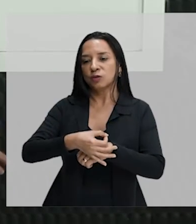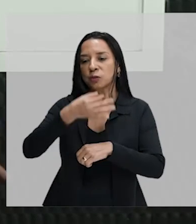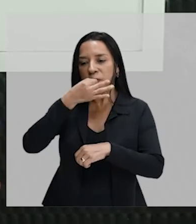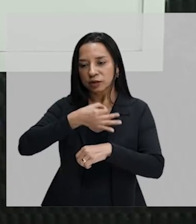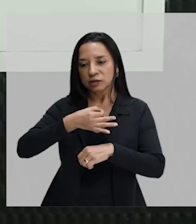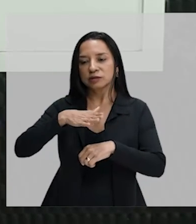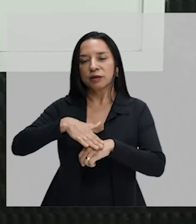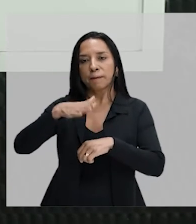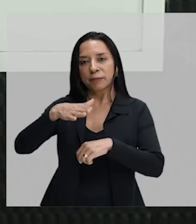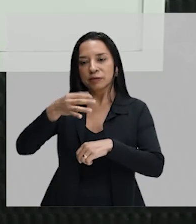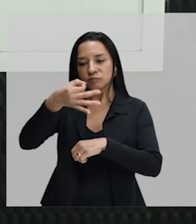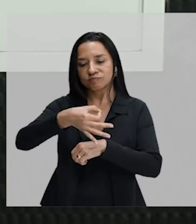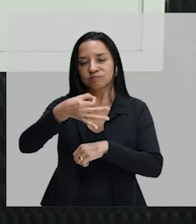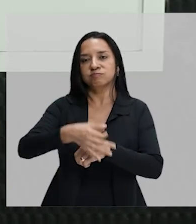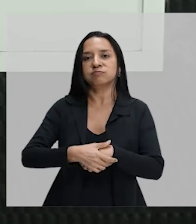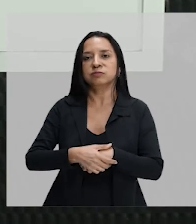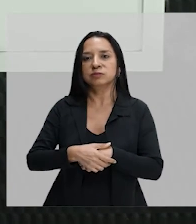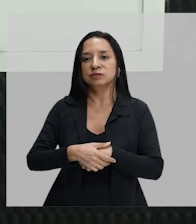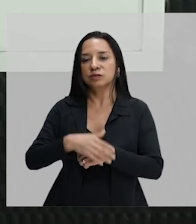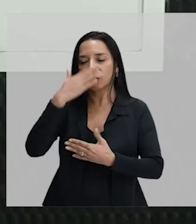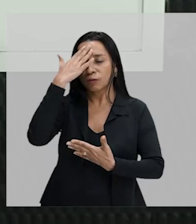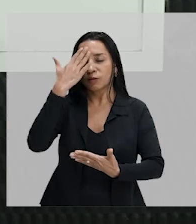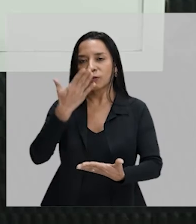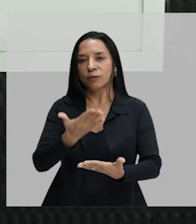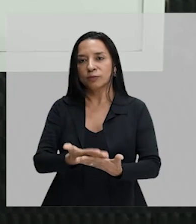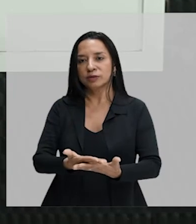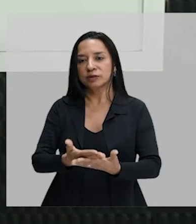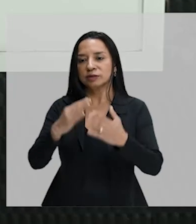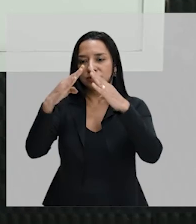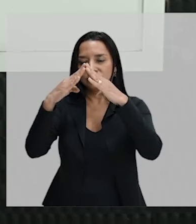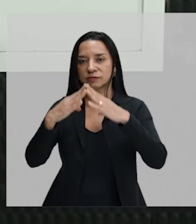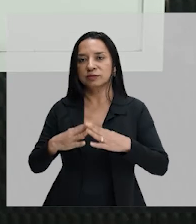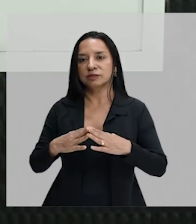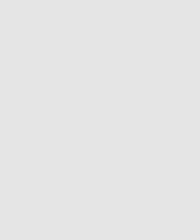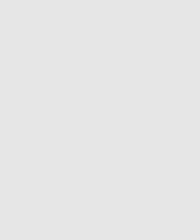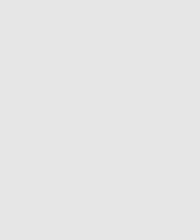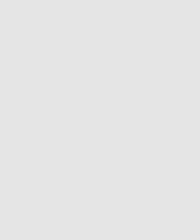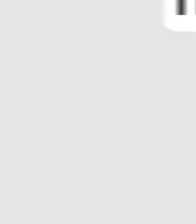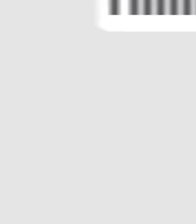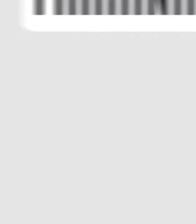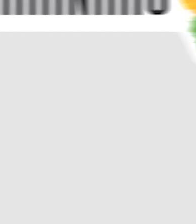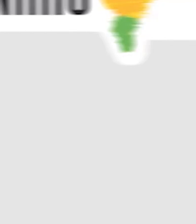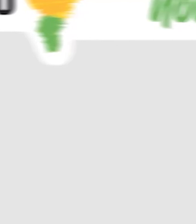mais contundente. Obrigado, fique em casa, fique com Deus, mas fique conosco.